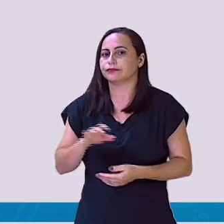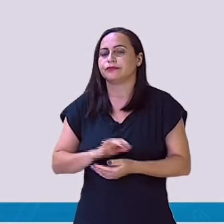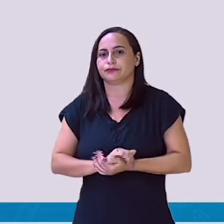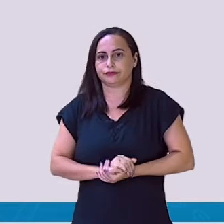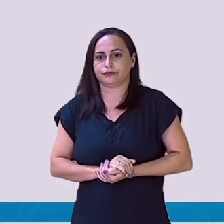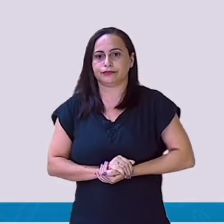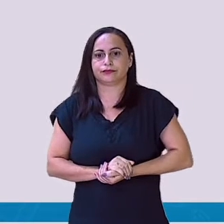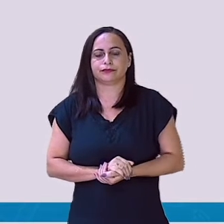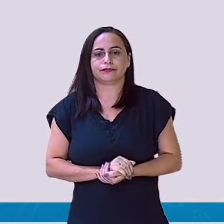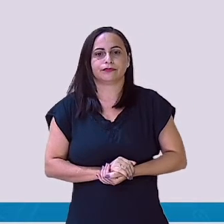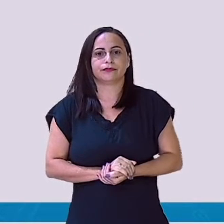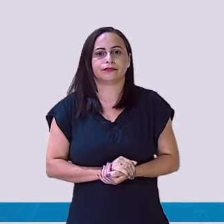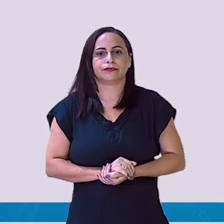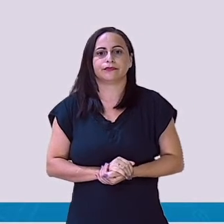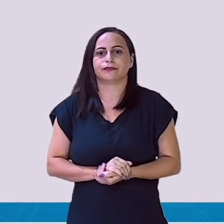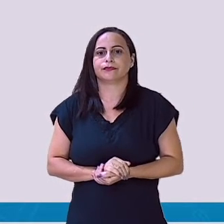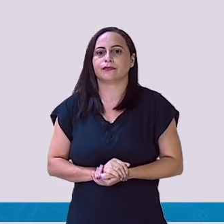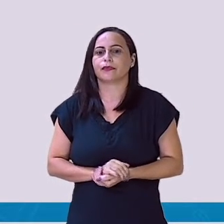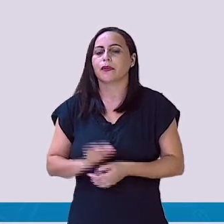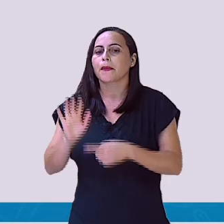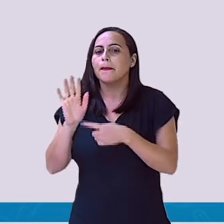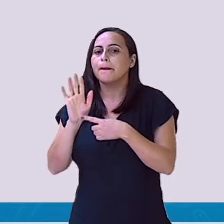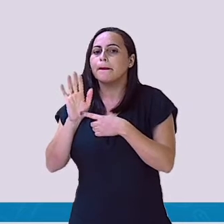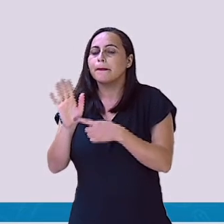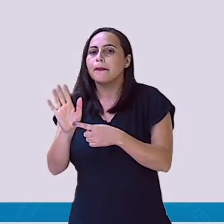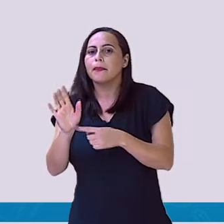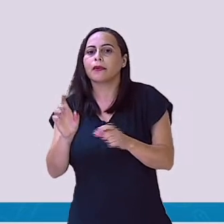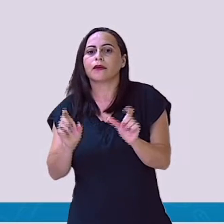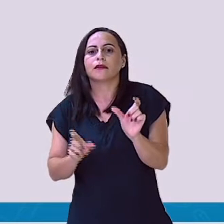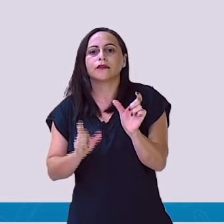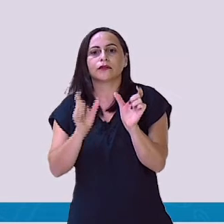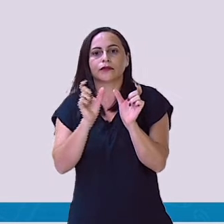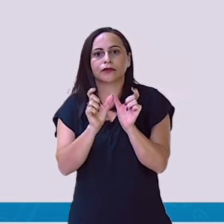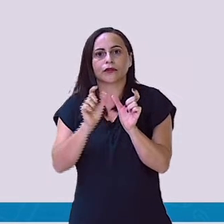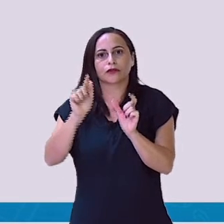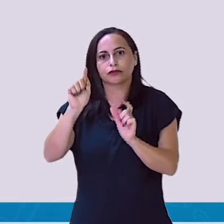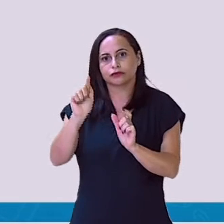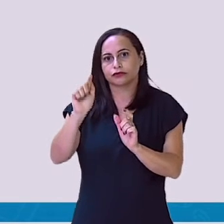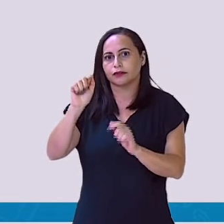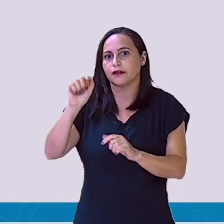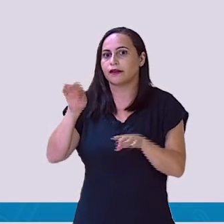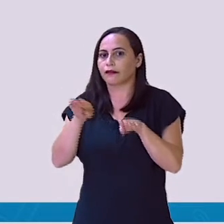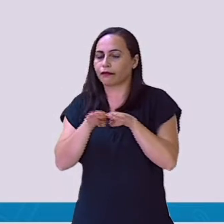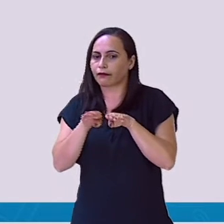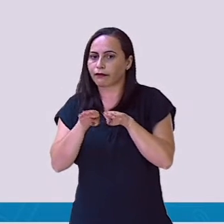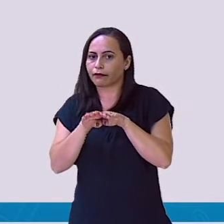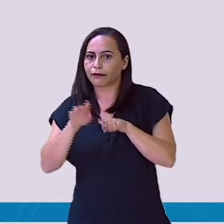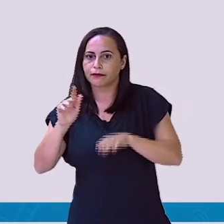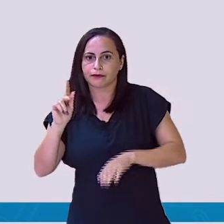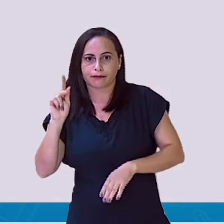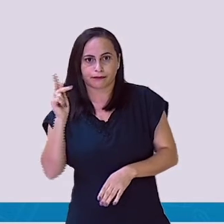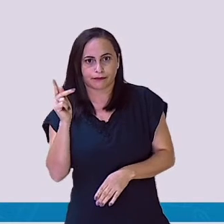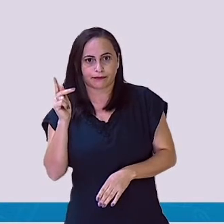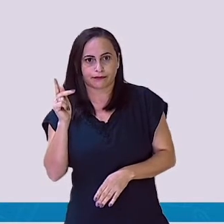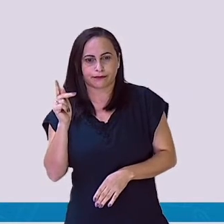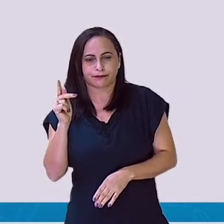considerados dígrafos. Representam os fonemas G e K.